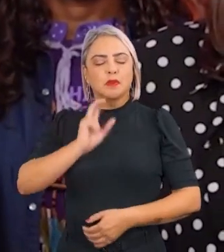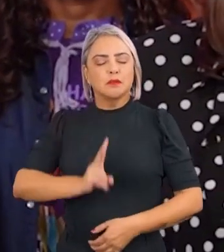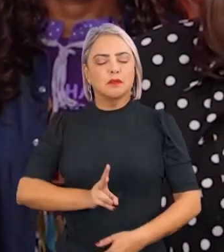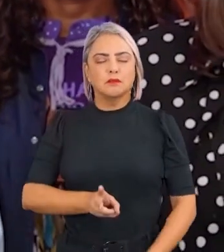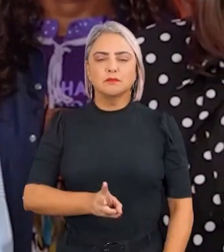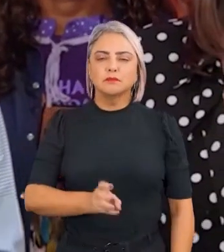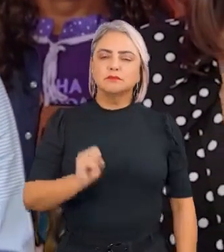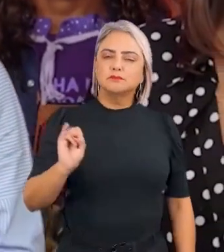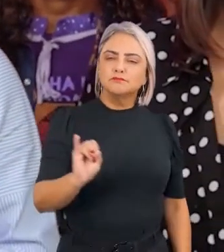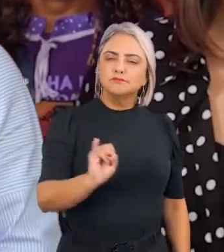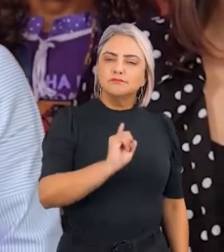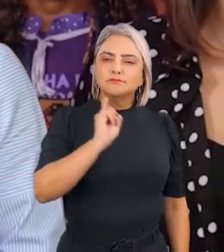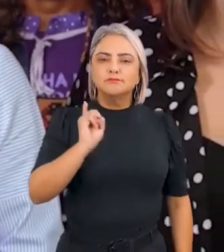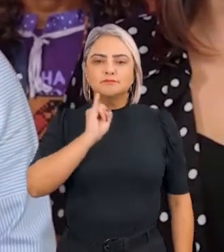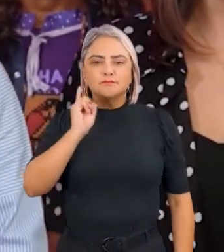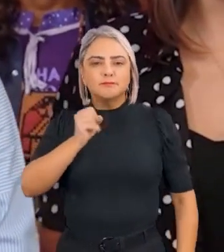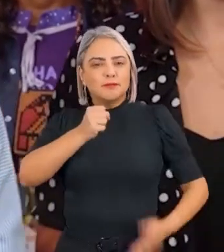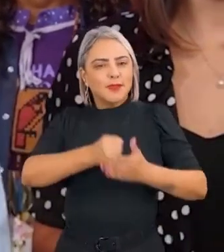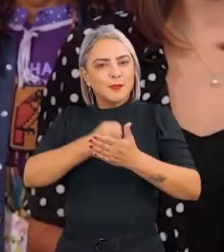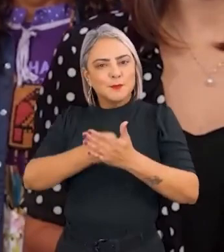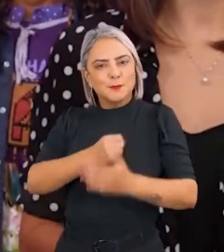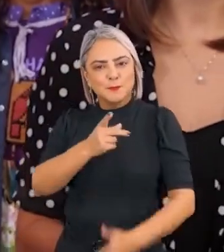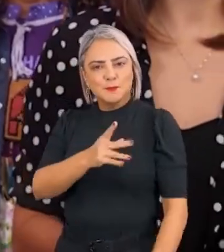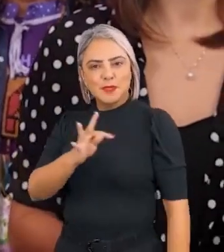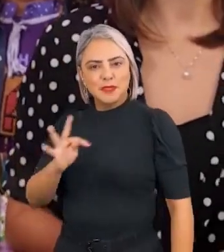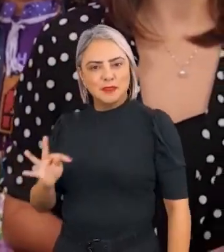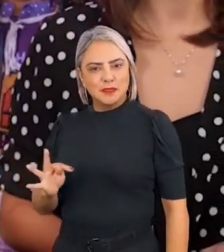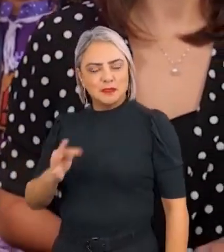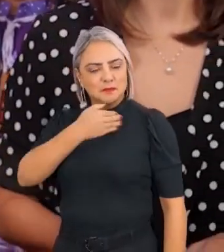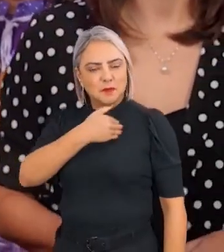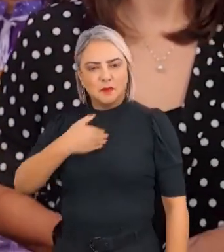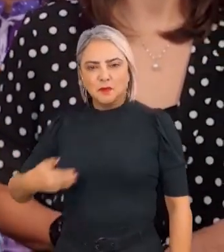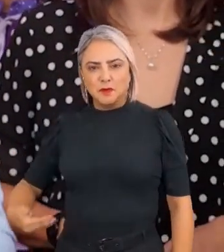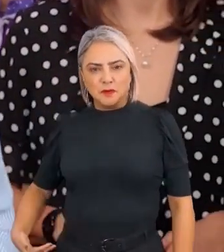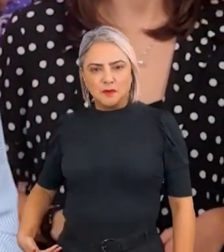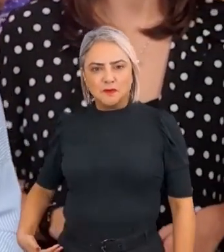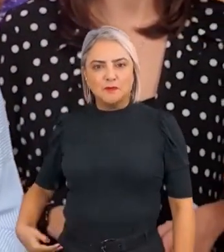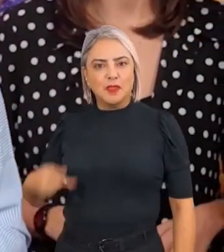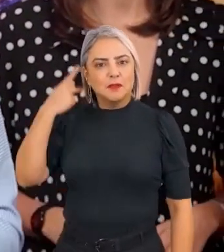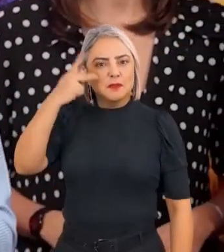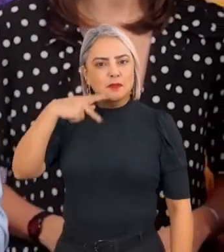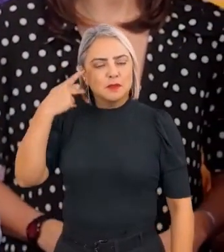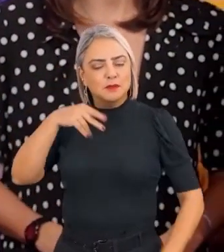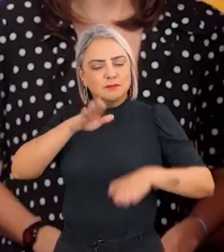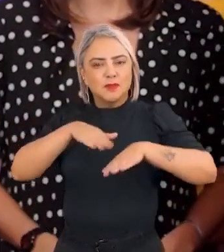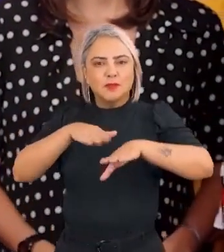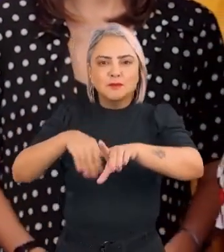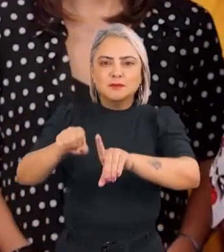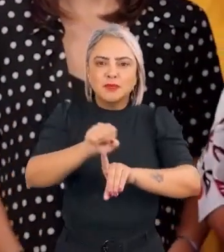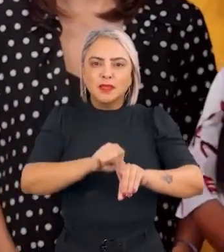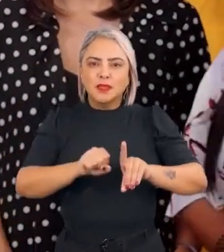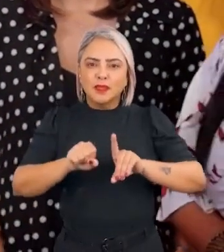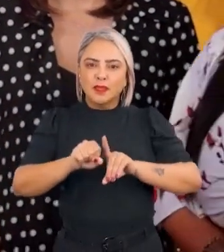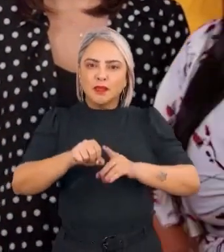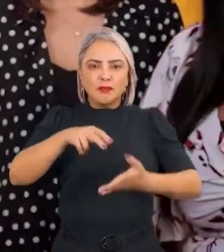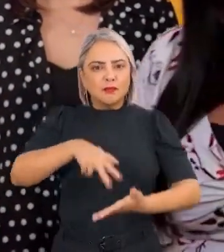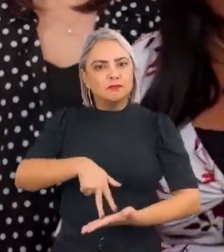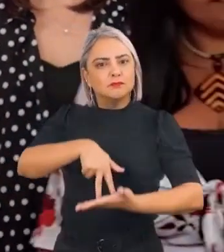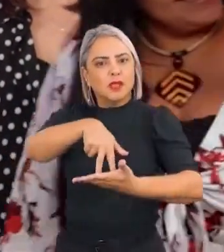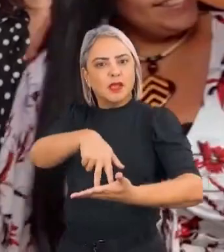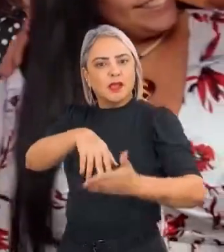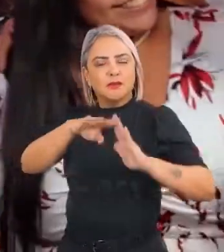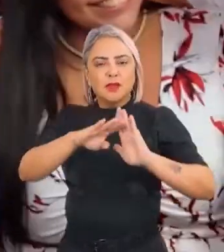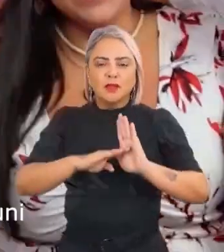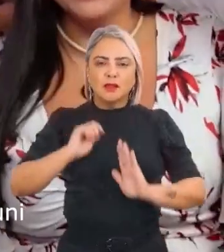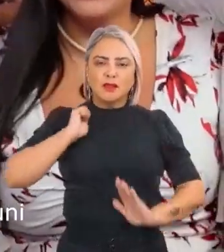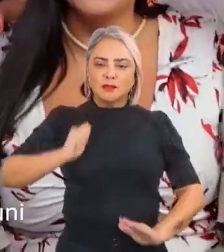mulher é sempre uma força muito importante nas lutas do PT. Seja em governos, no parlamento, nos movimentos sociais ou na linha de frente